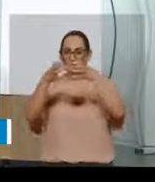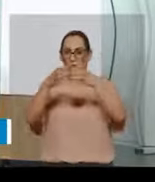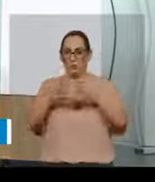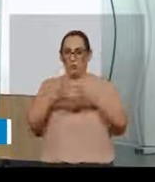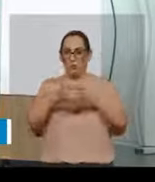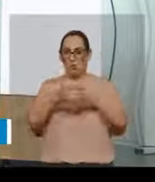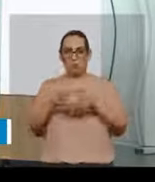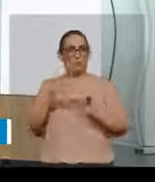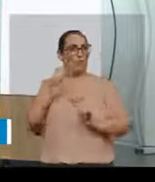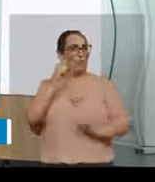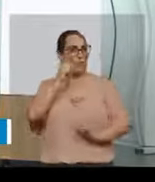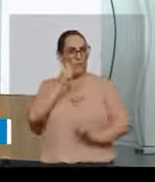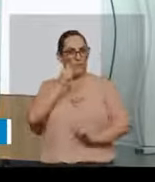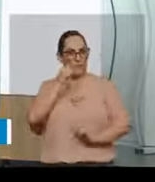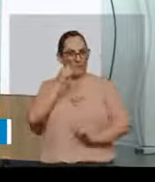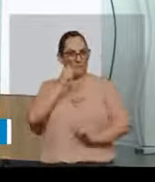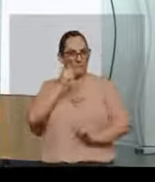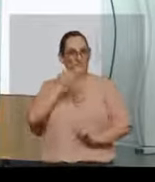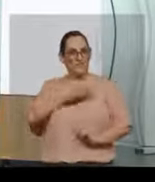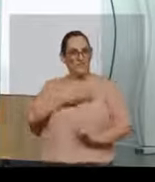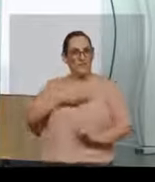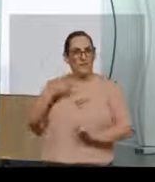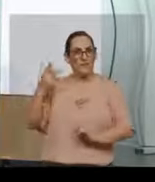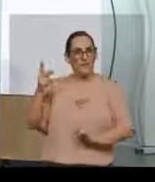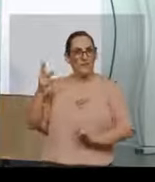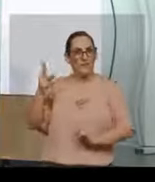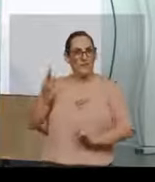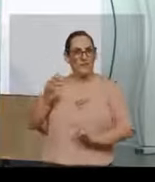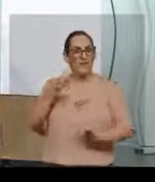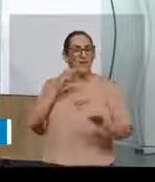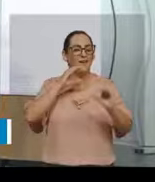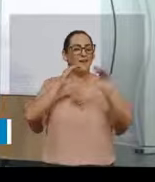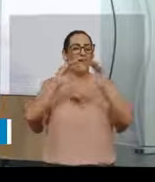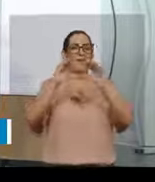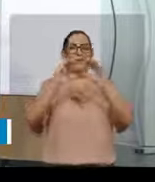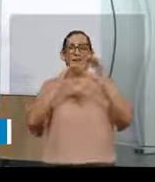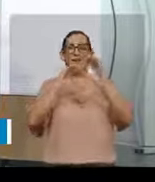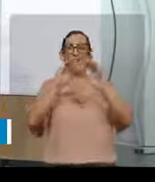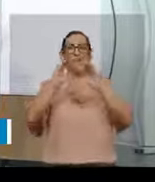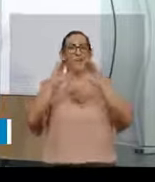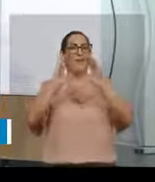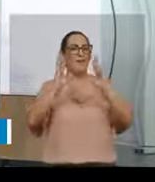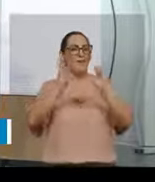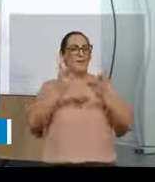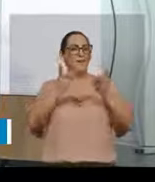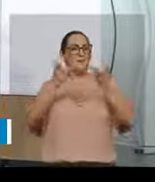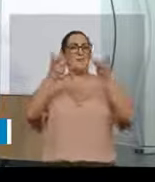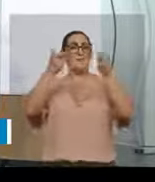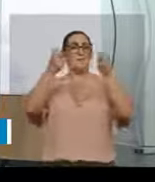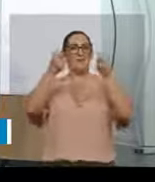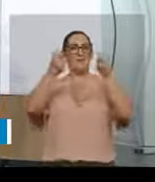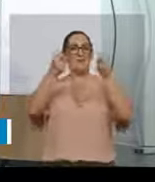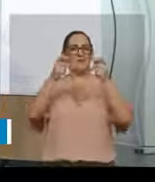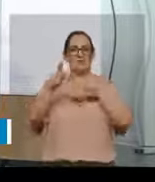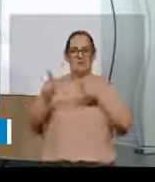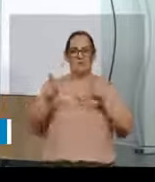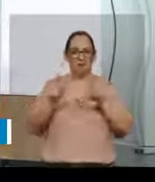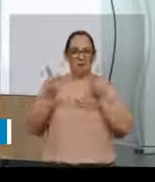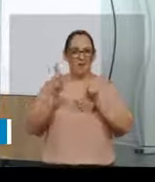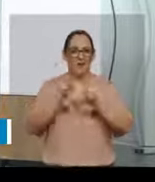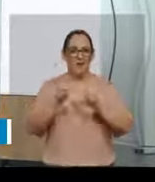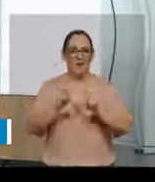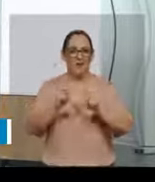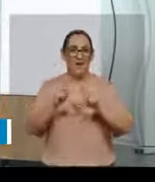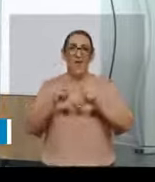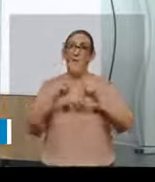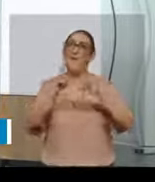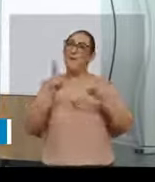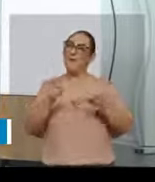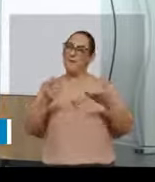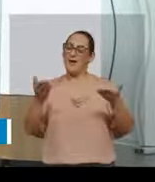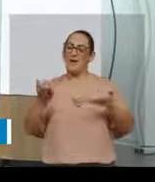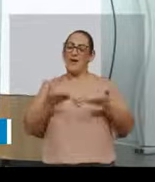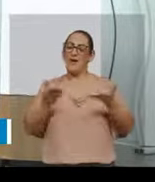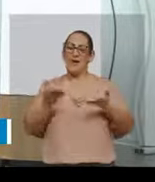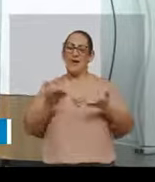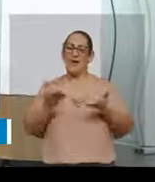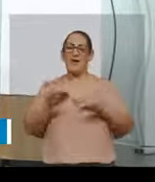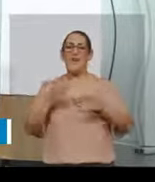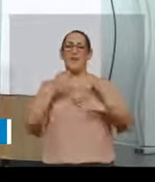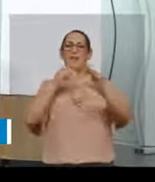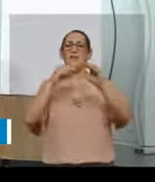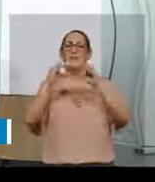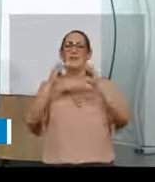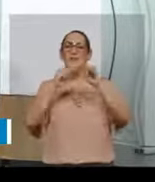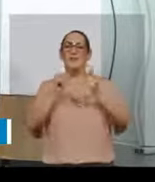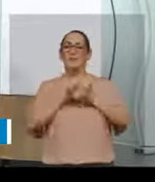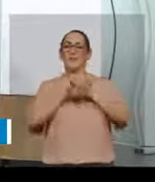cantora, eu não sou cantor, vou cantar aqui para vocês, acompanhem comigo para a gente entender um pouco